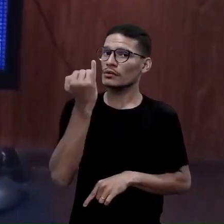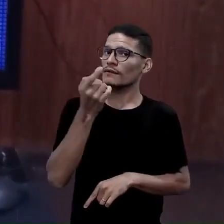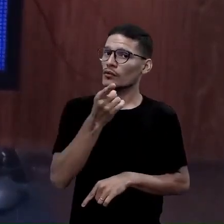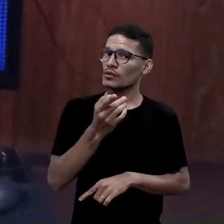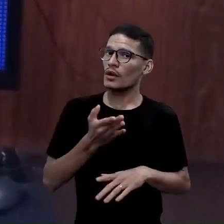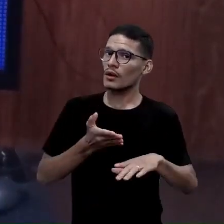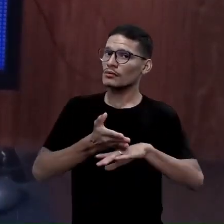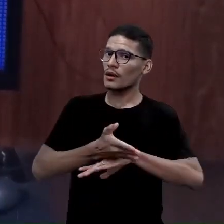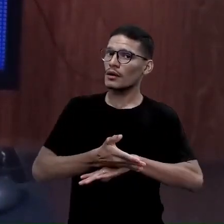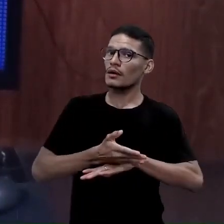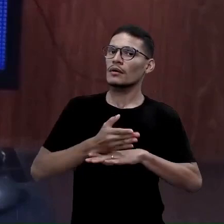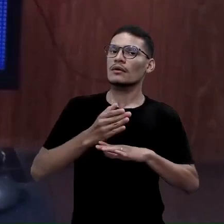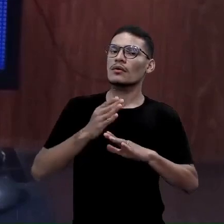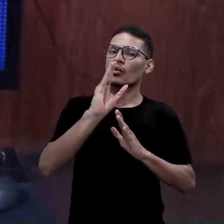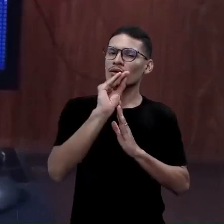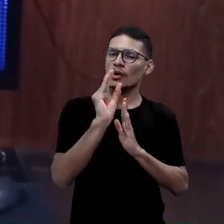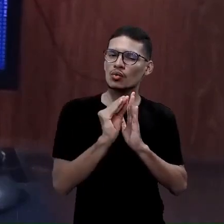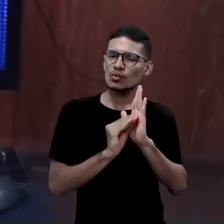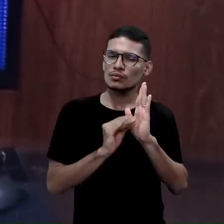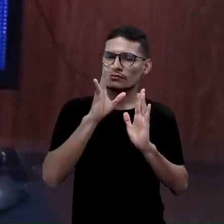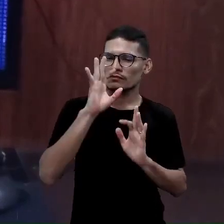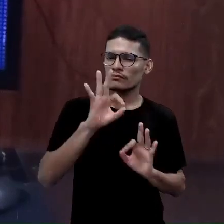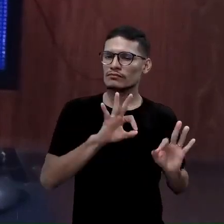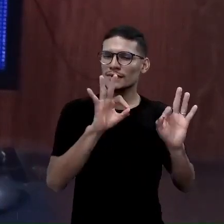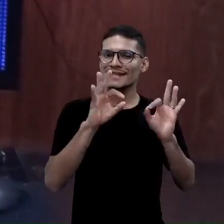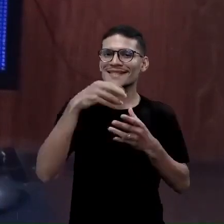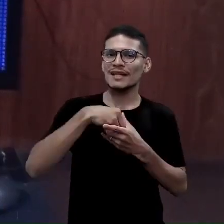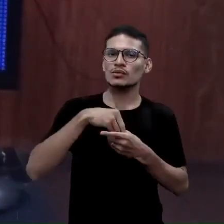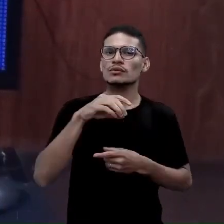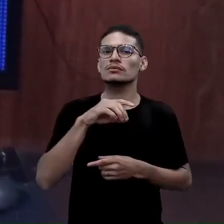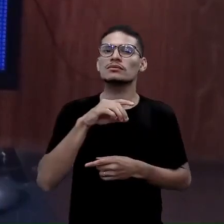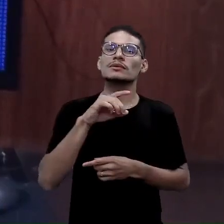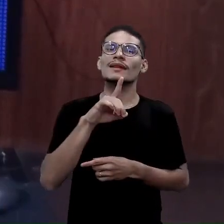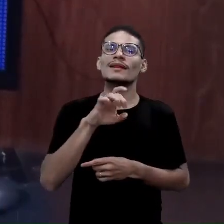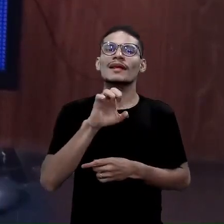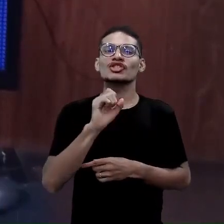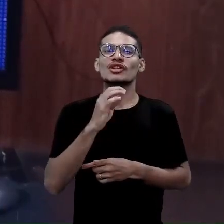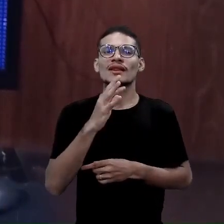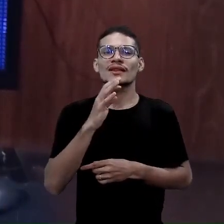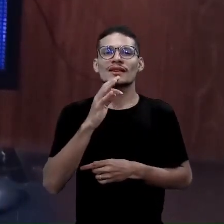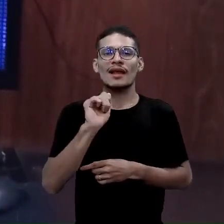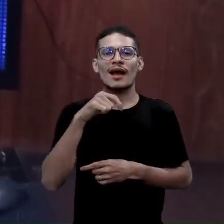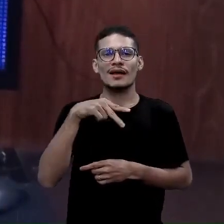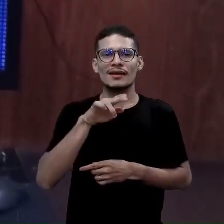os conteúdos que estão nos destaques e no material complementar da disciplina.